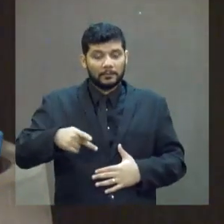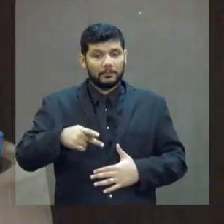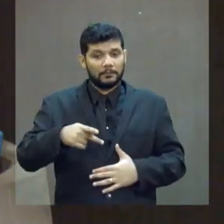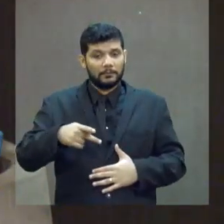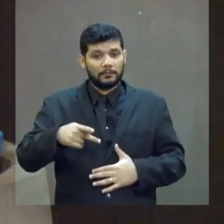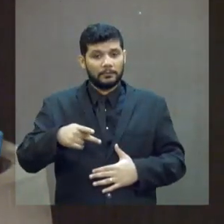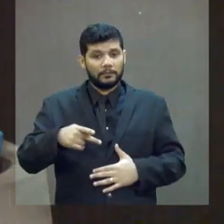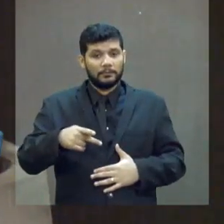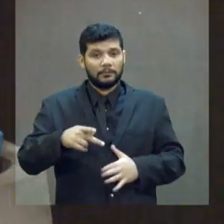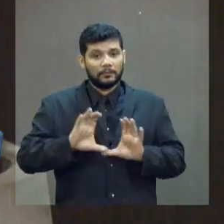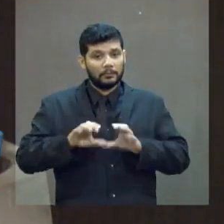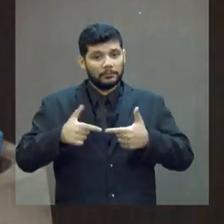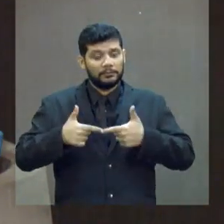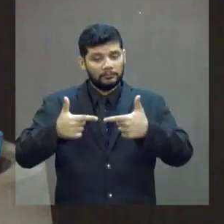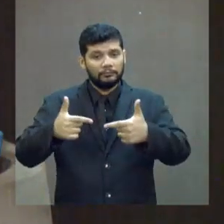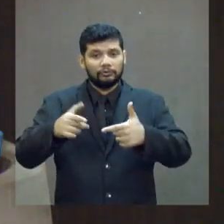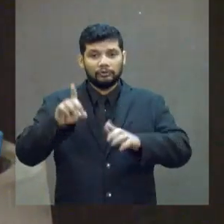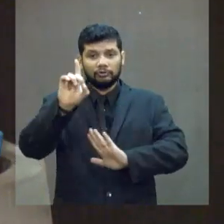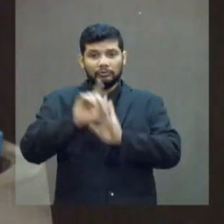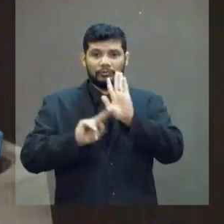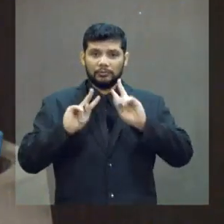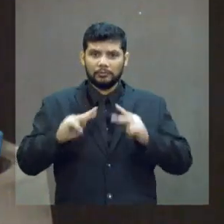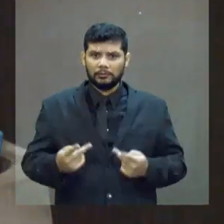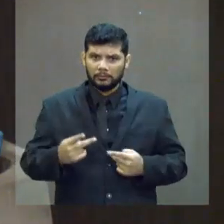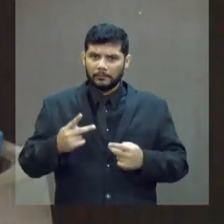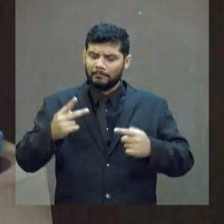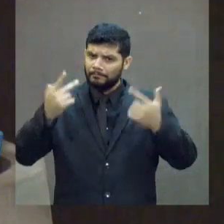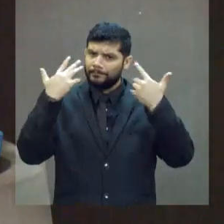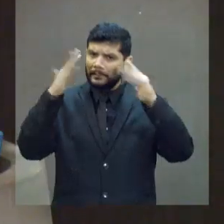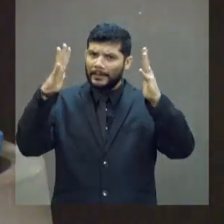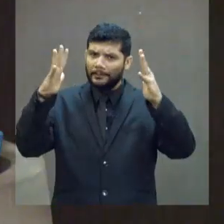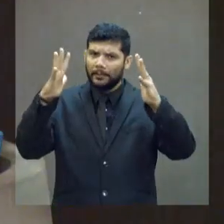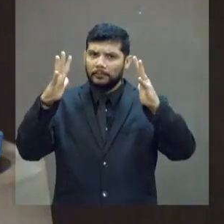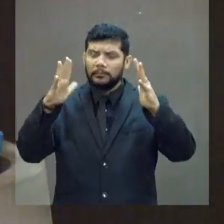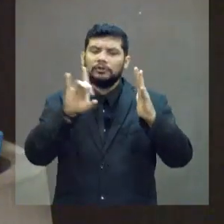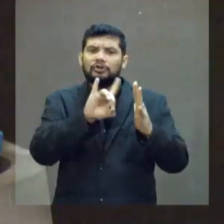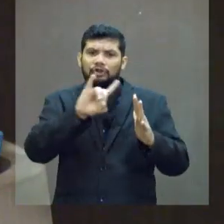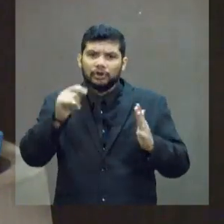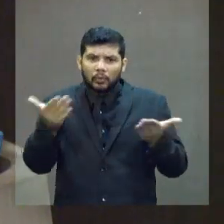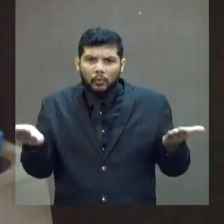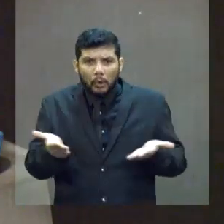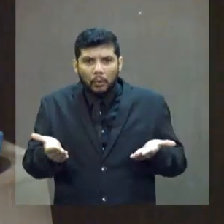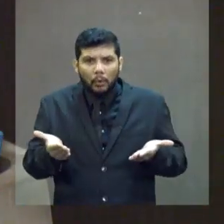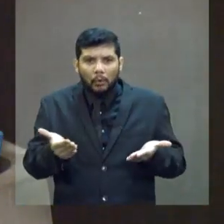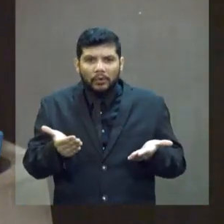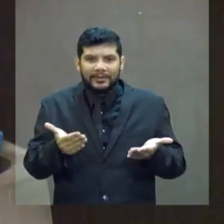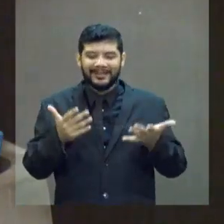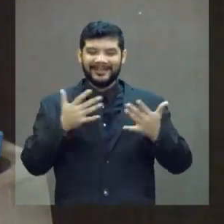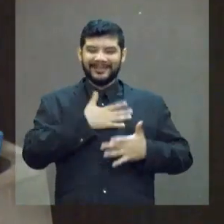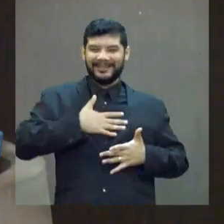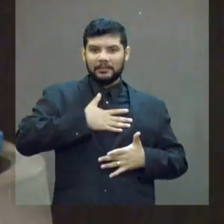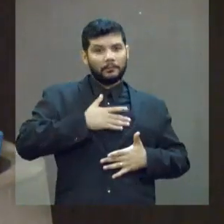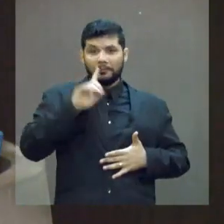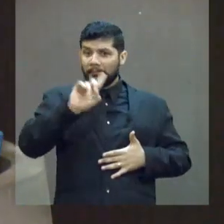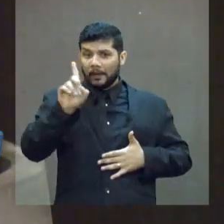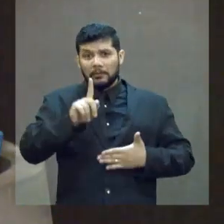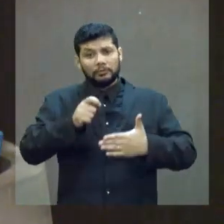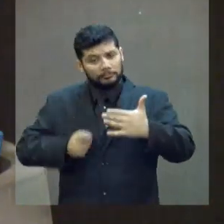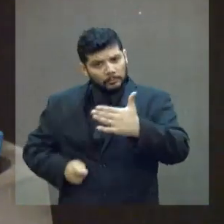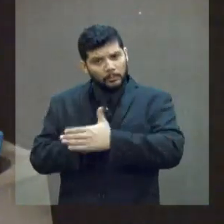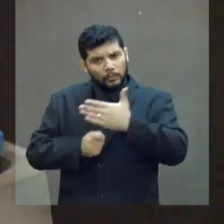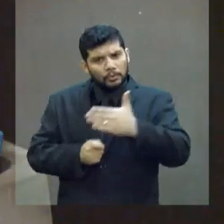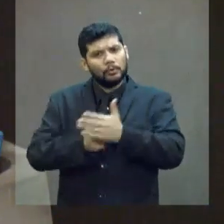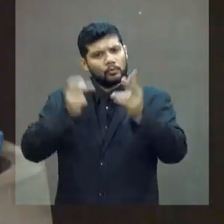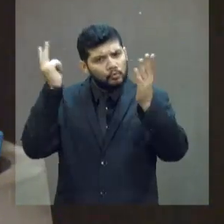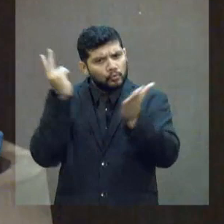Humanos, celebrar essa data. É uma data de luta, uma data de consciência, é uma data, mais que tudo, para